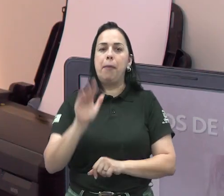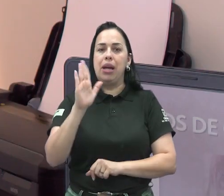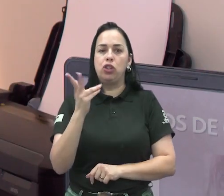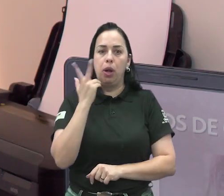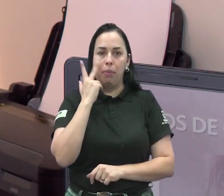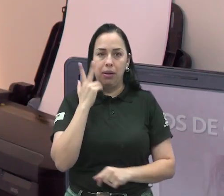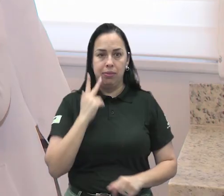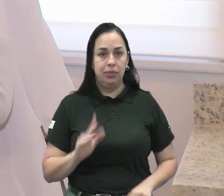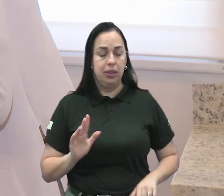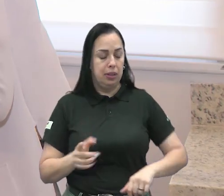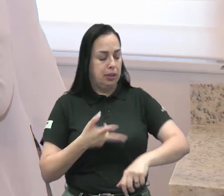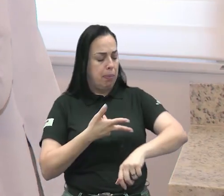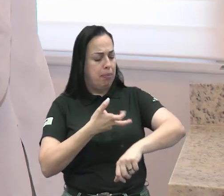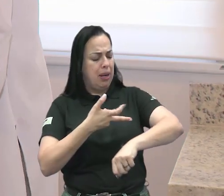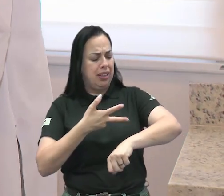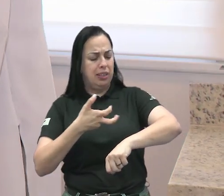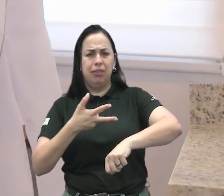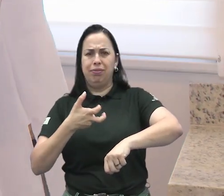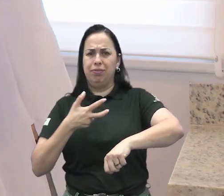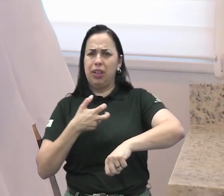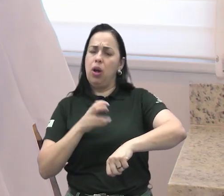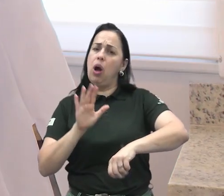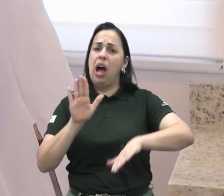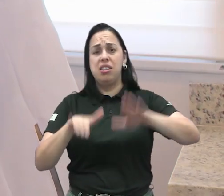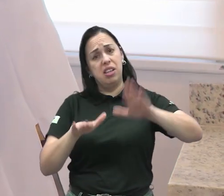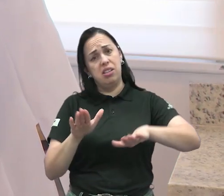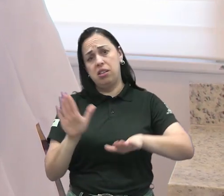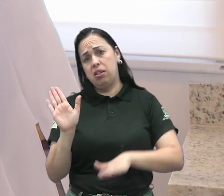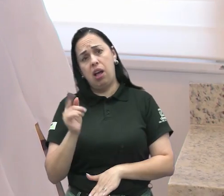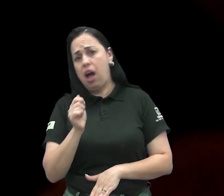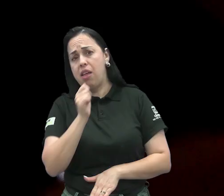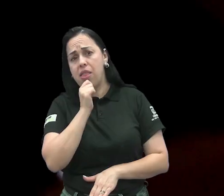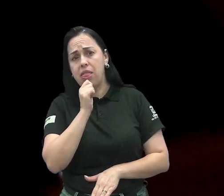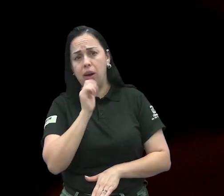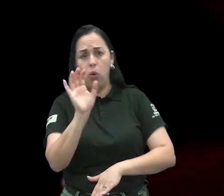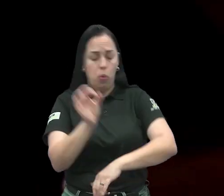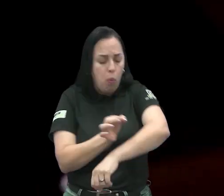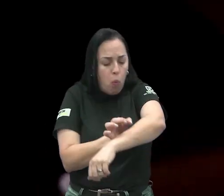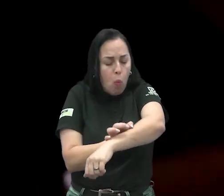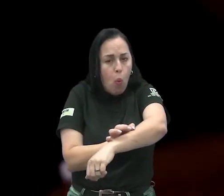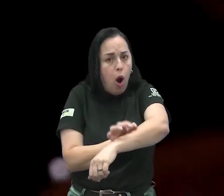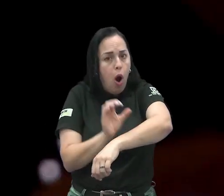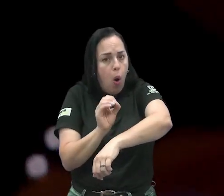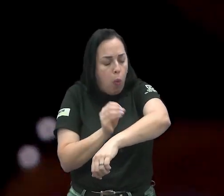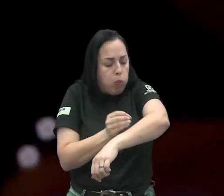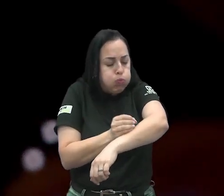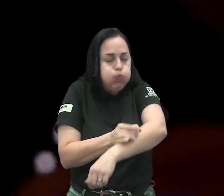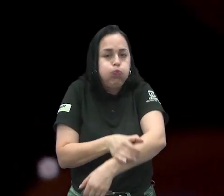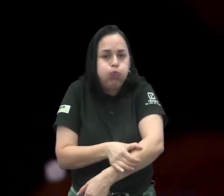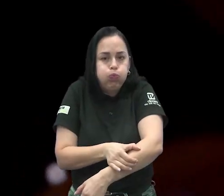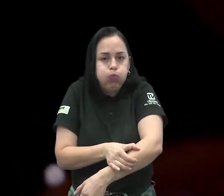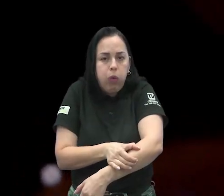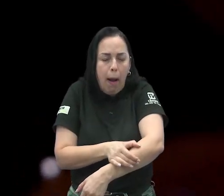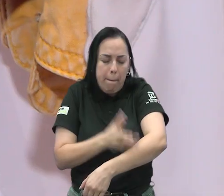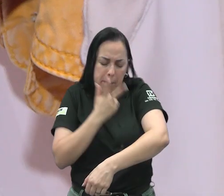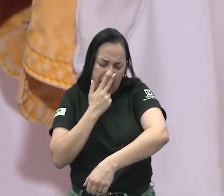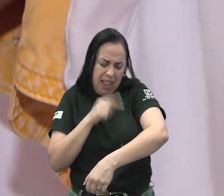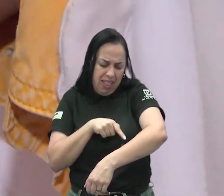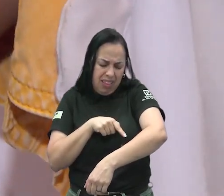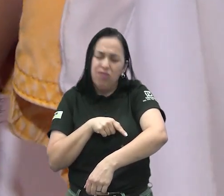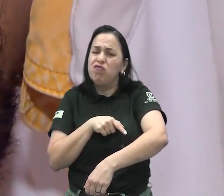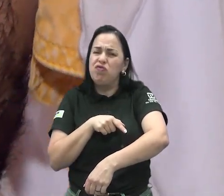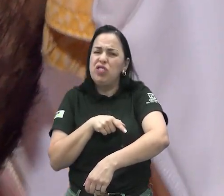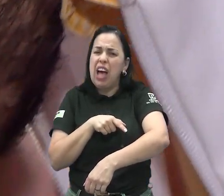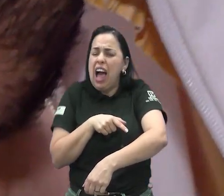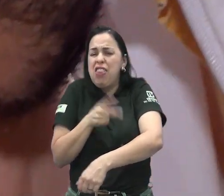mais comum de todos. Os sinais podem ser evidentes ou não. Uma simples pinta ou uma mancha, que muitas vezes